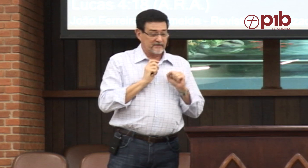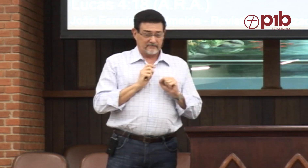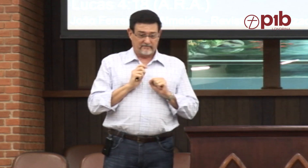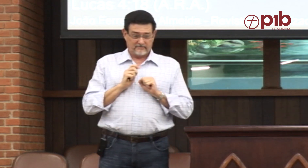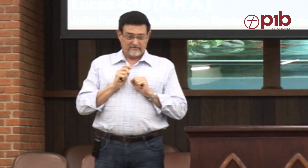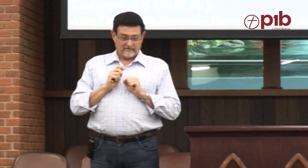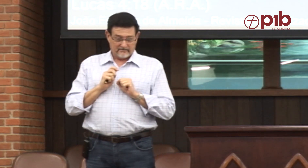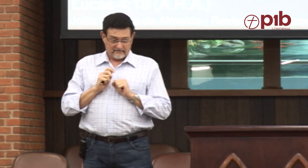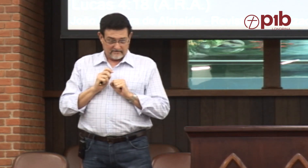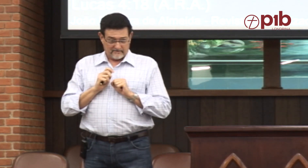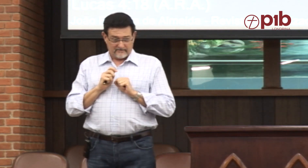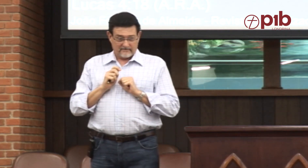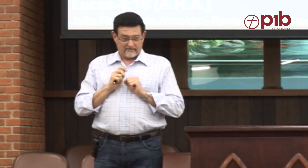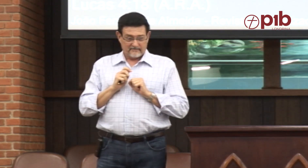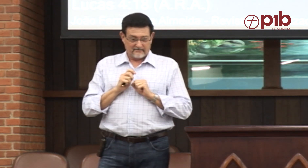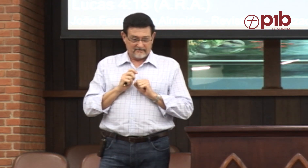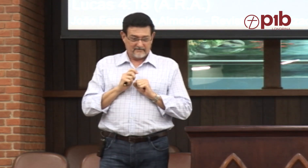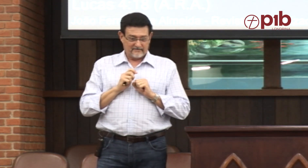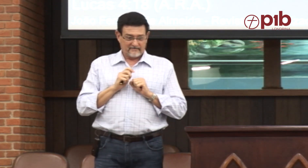mais ricos